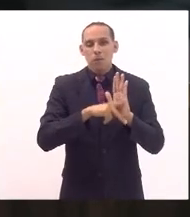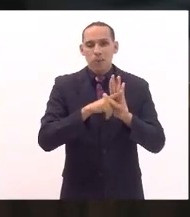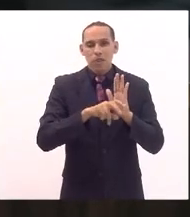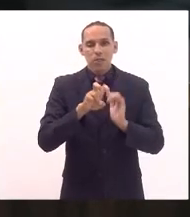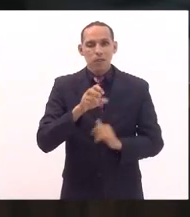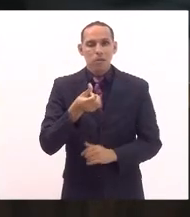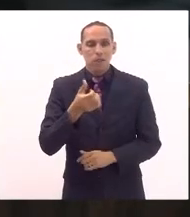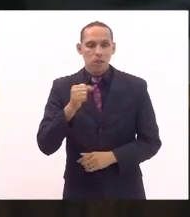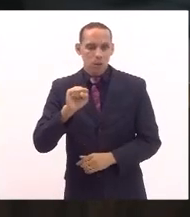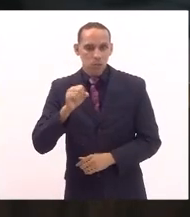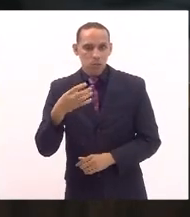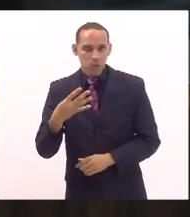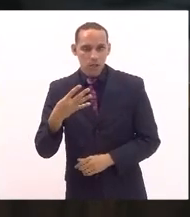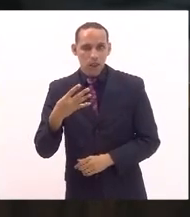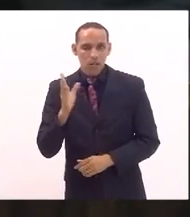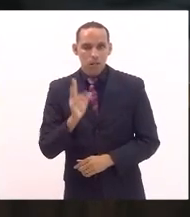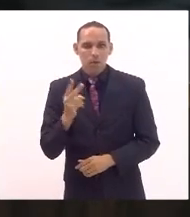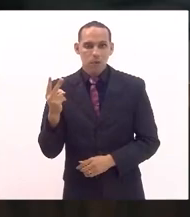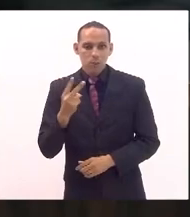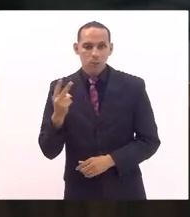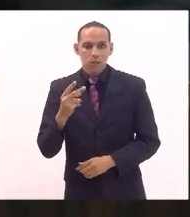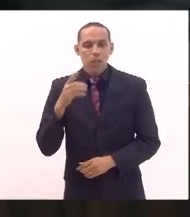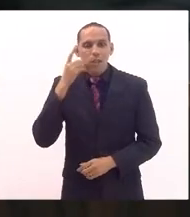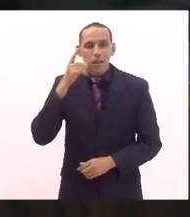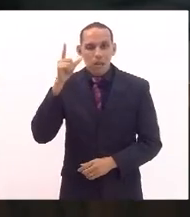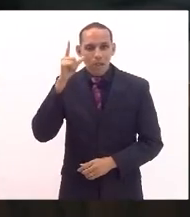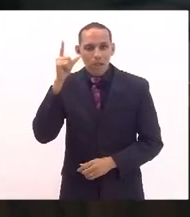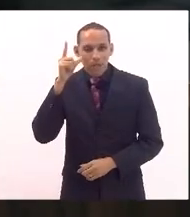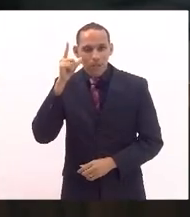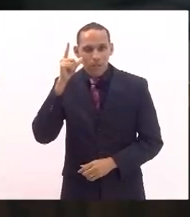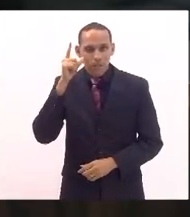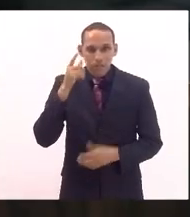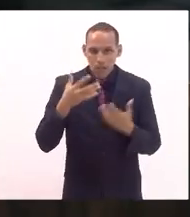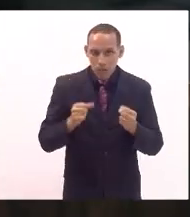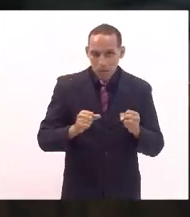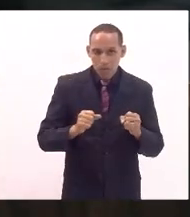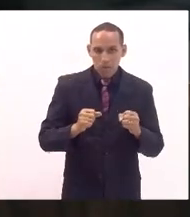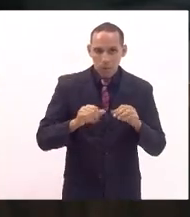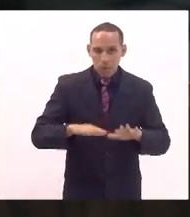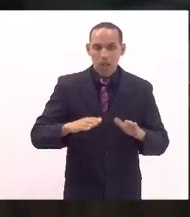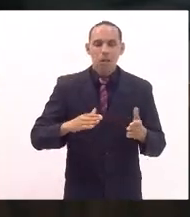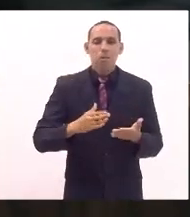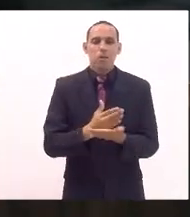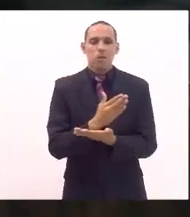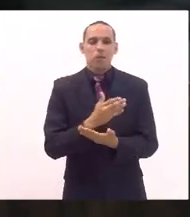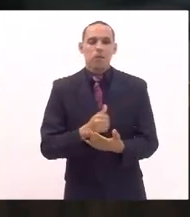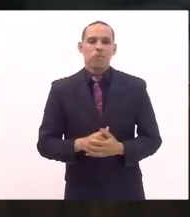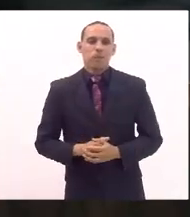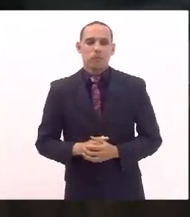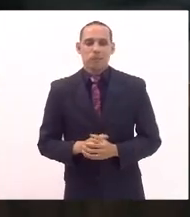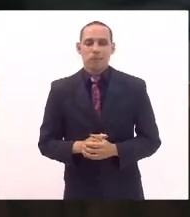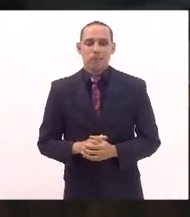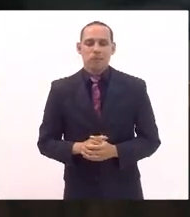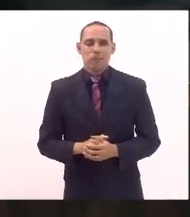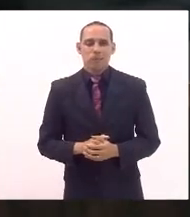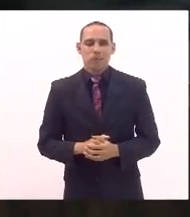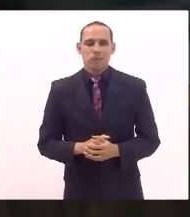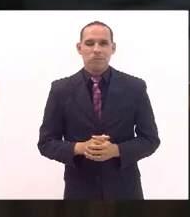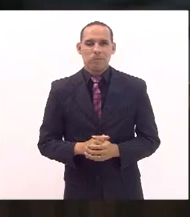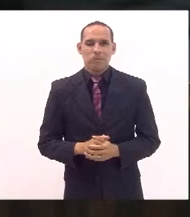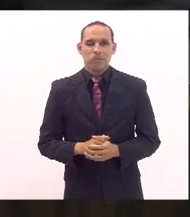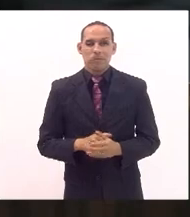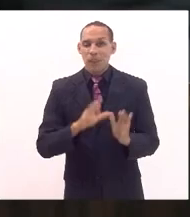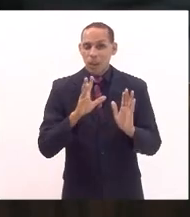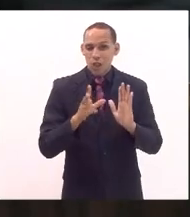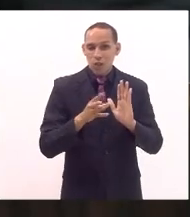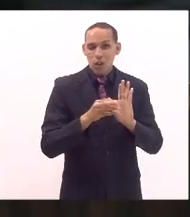lei 5684 de 22 tá da Lucinha se eu tiver prova permanecer Como estão a aprovado é